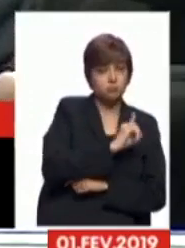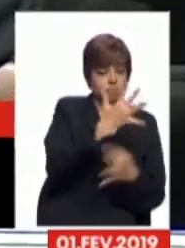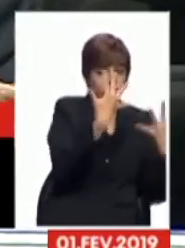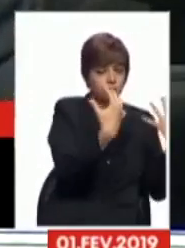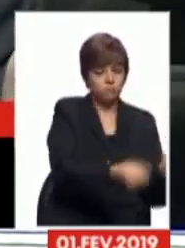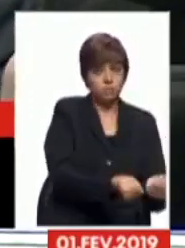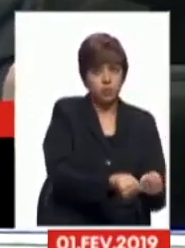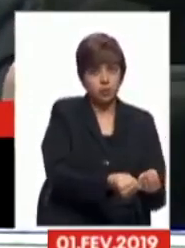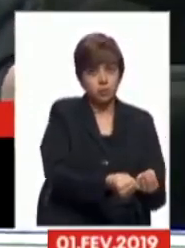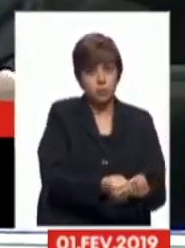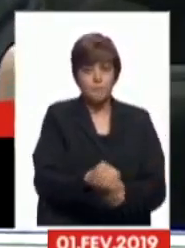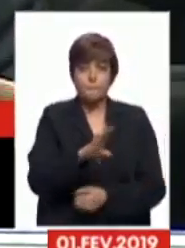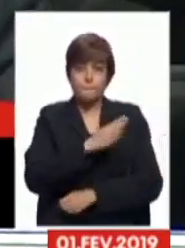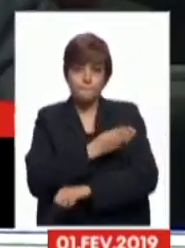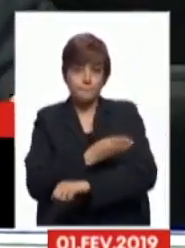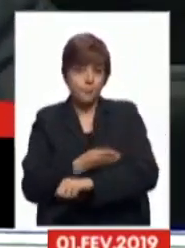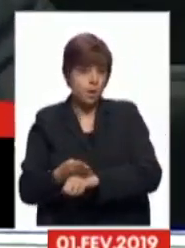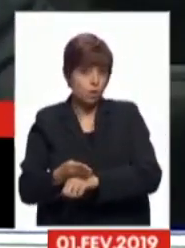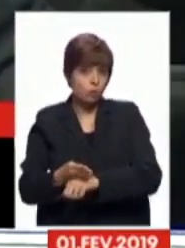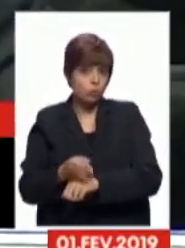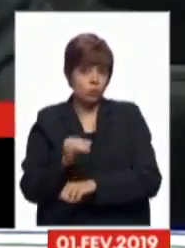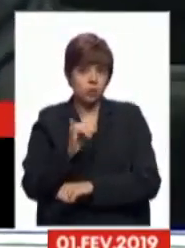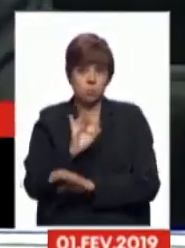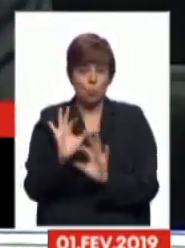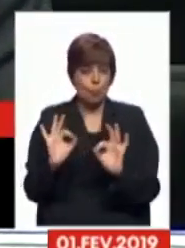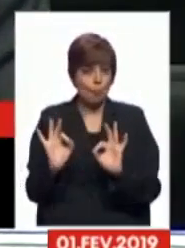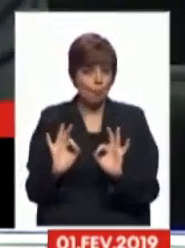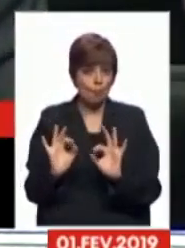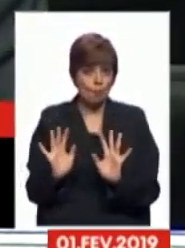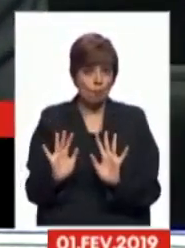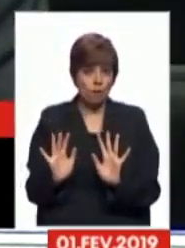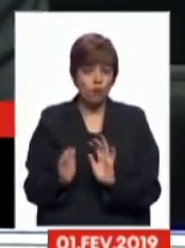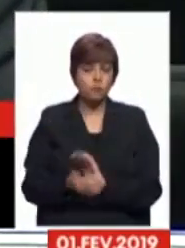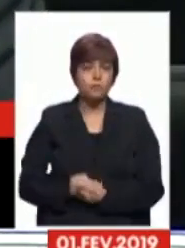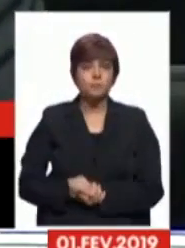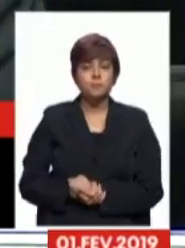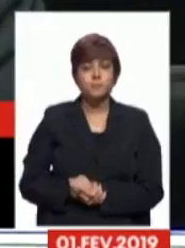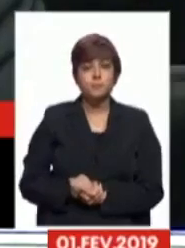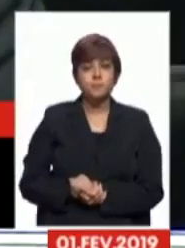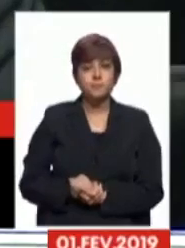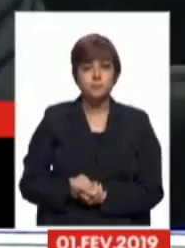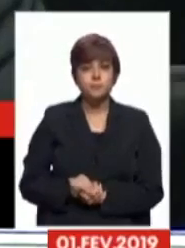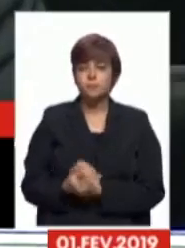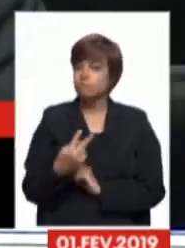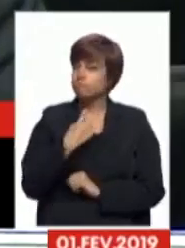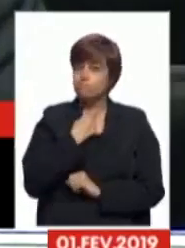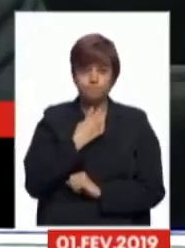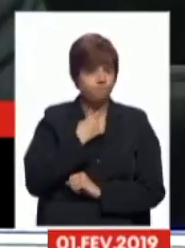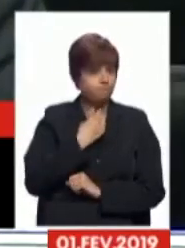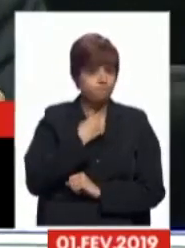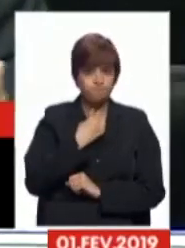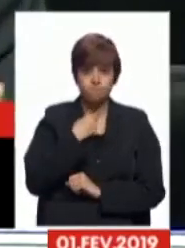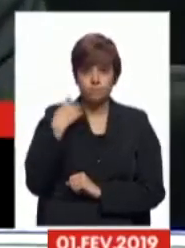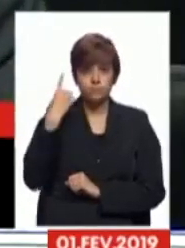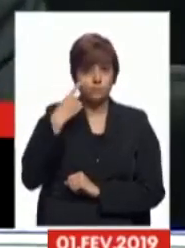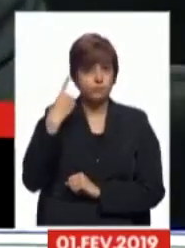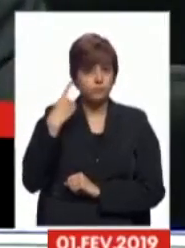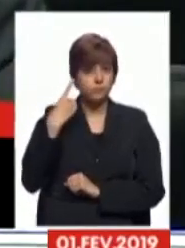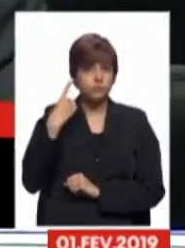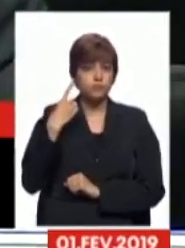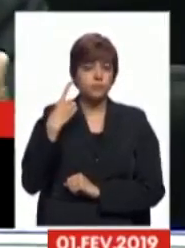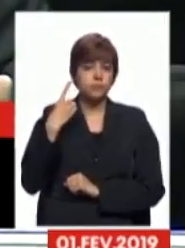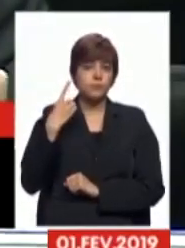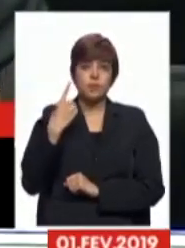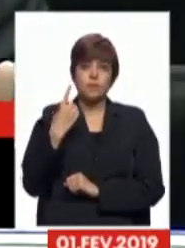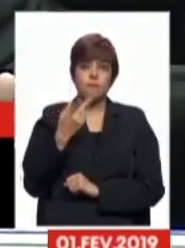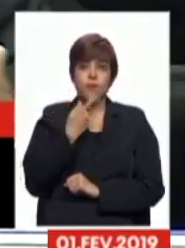candidato ou branco, se assim o desejarem. Sétimo, não será possível os parlamentares votarem não,